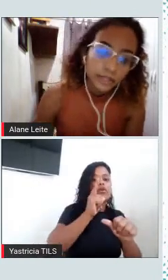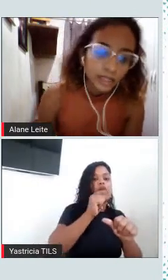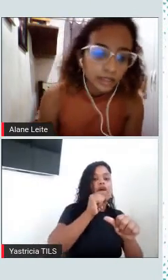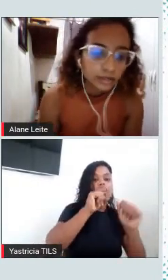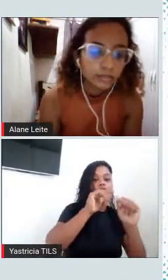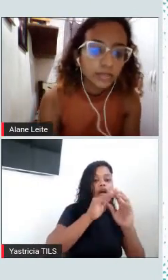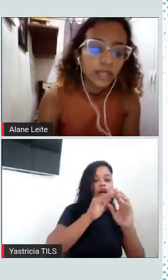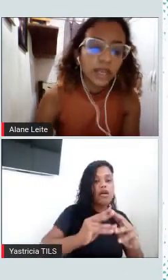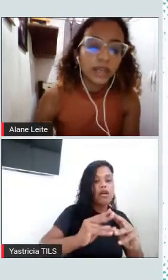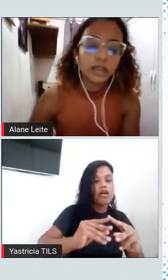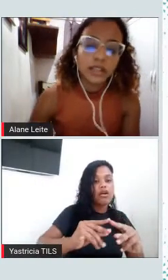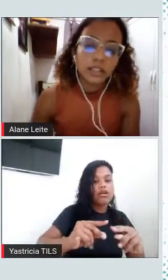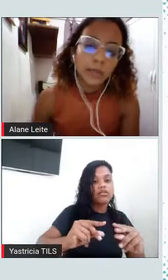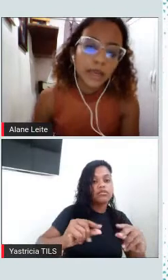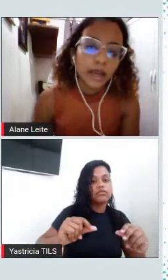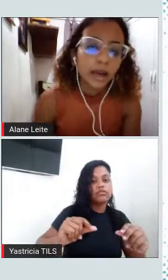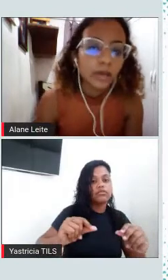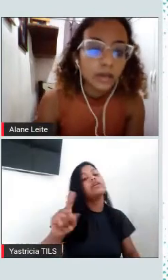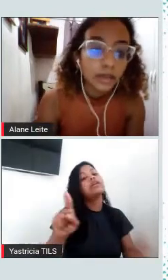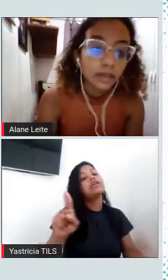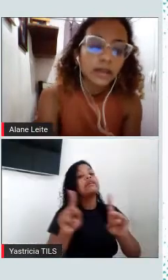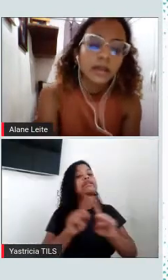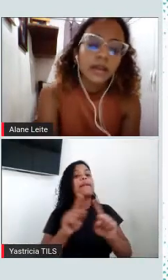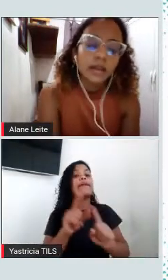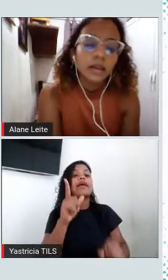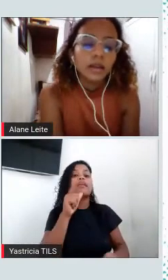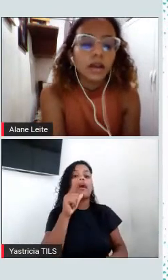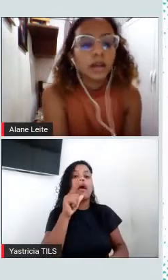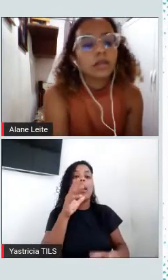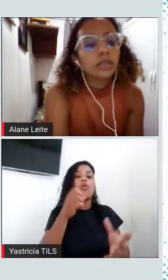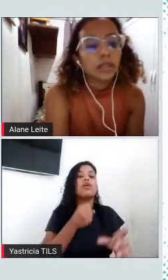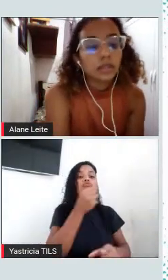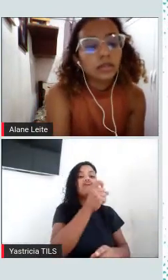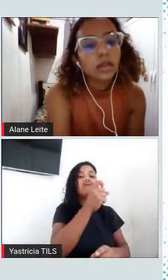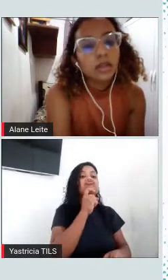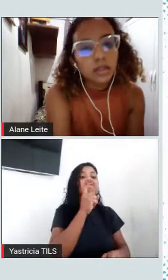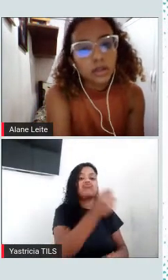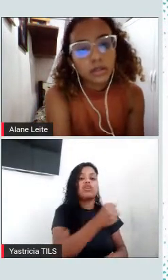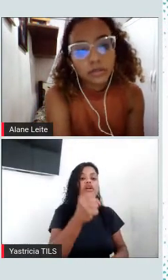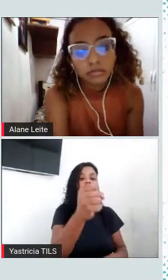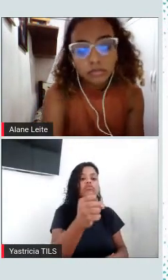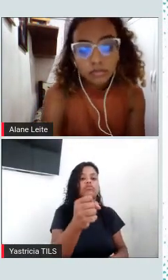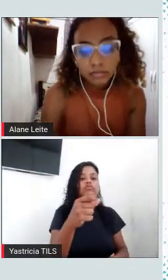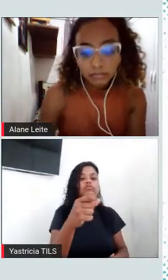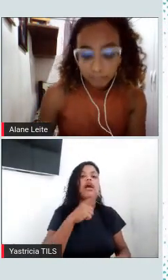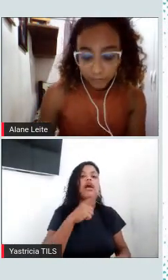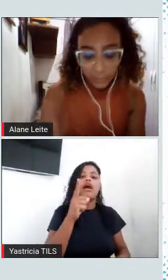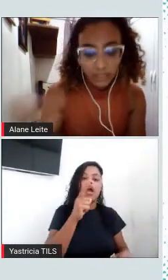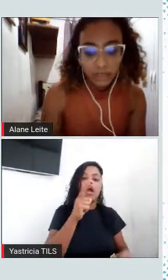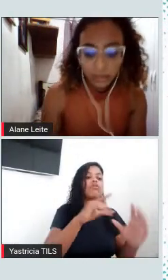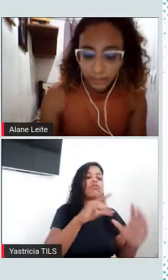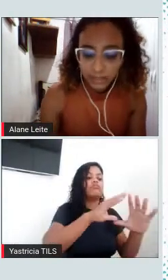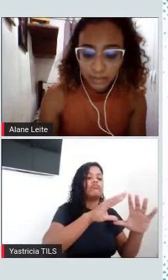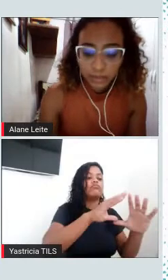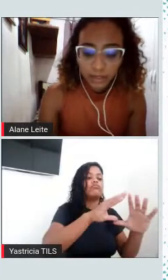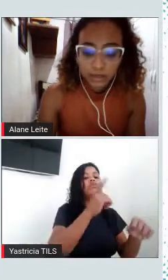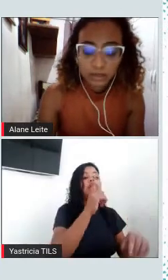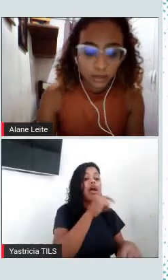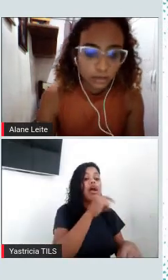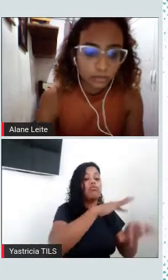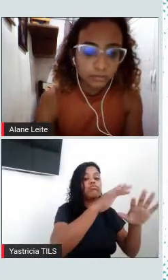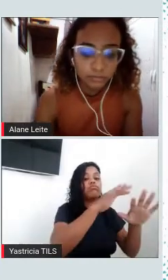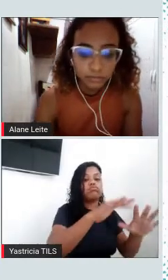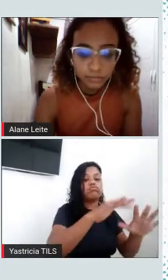água congelando, que é a gente pegar a água líquida e colocar no estado sólido e passar para o